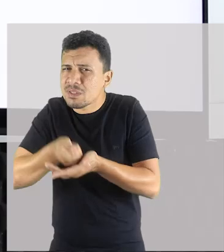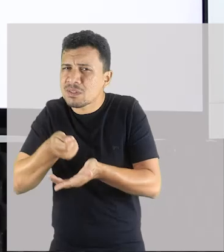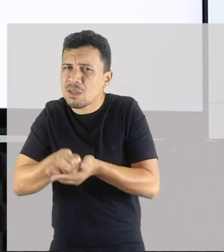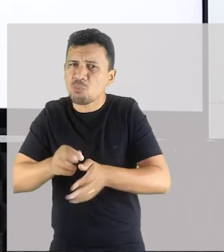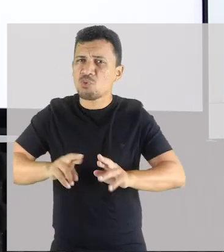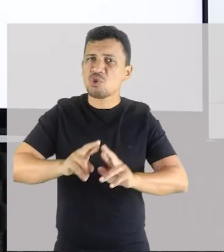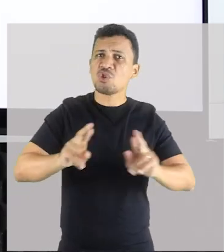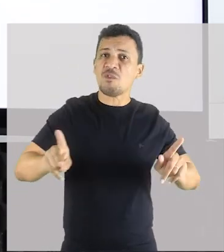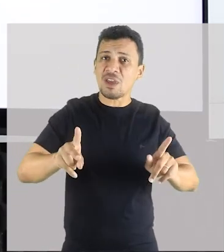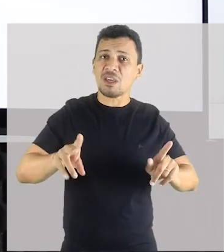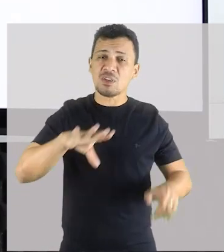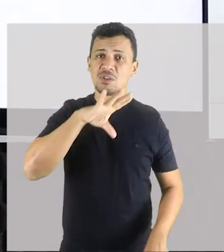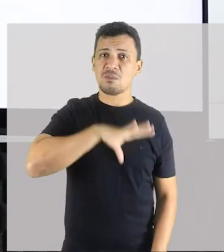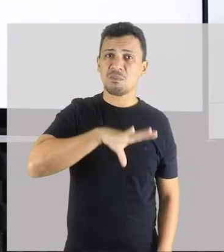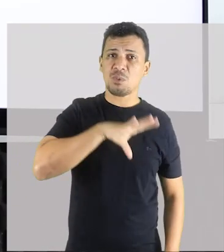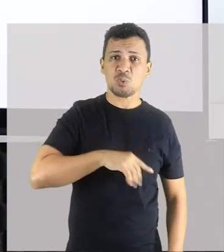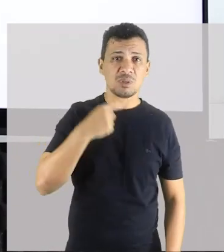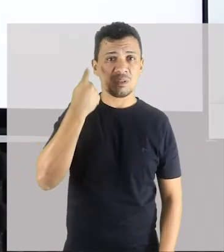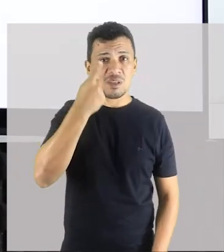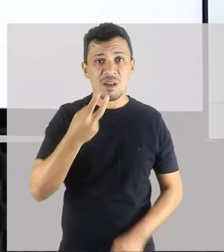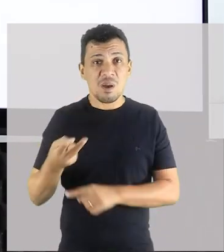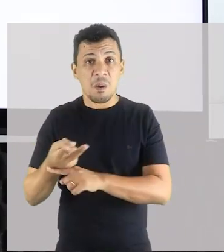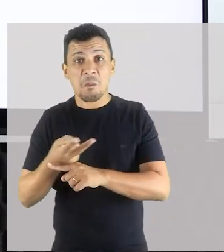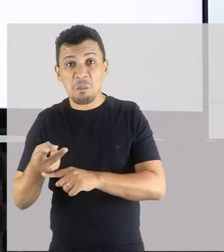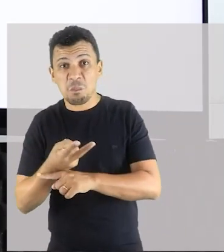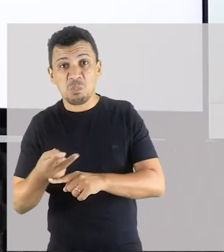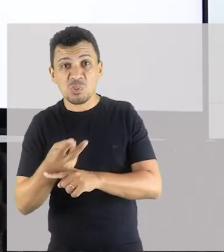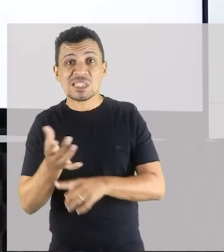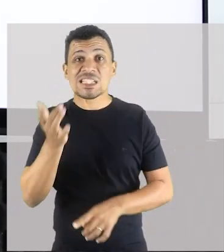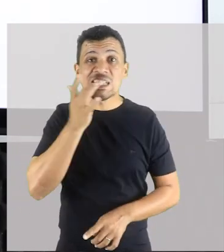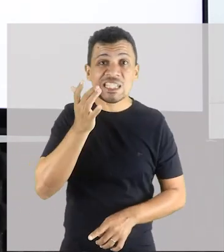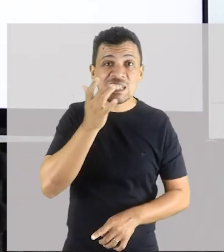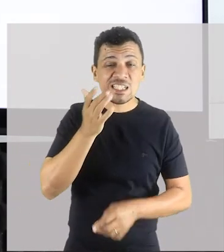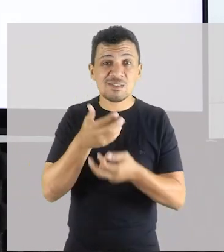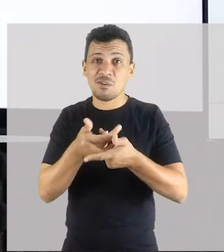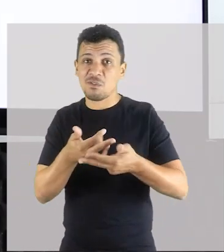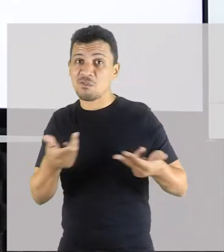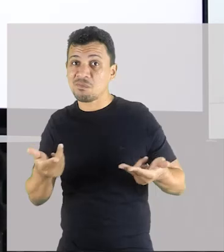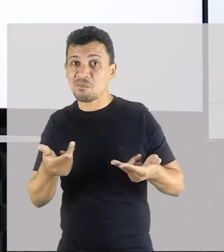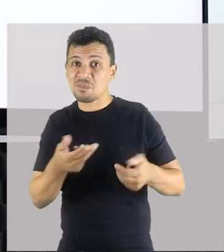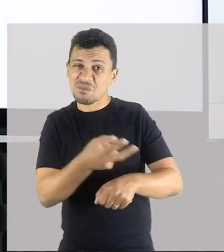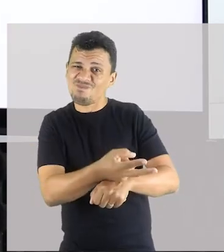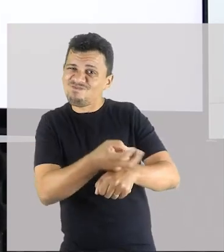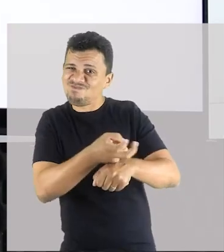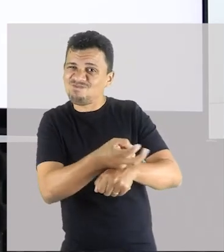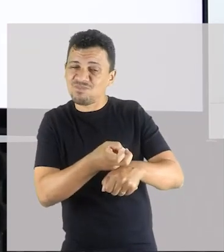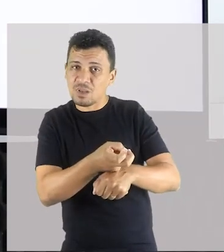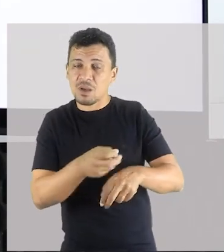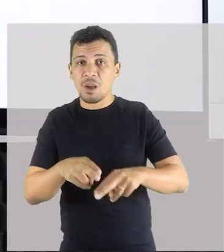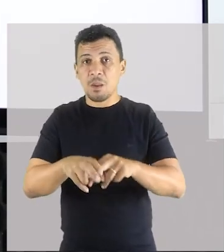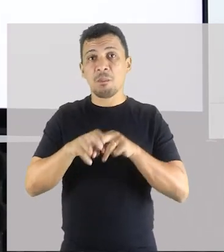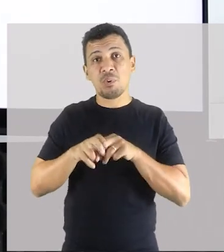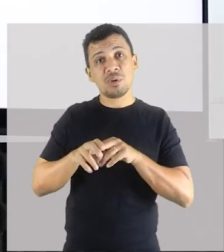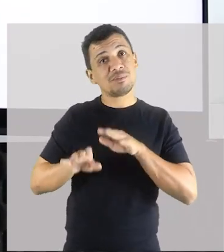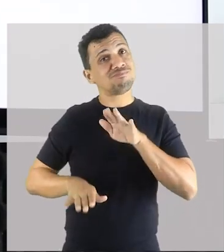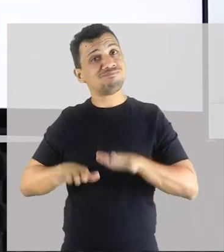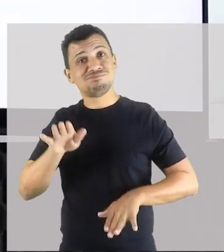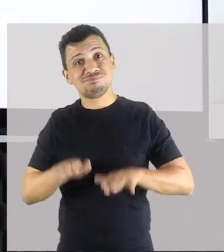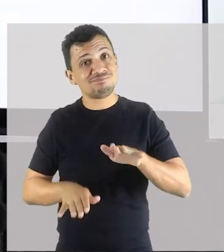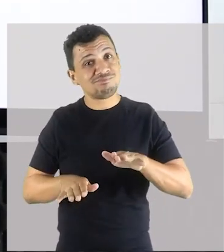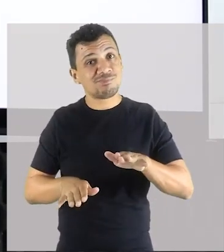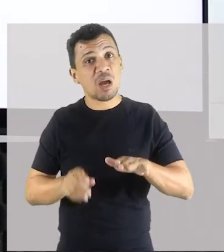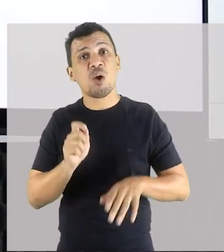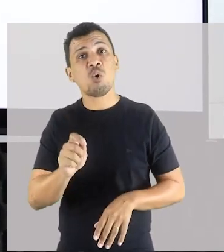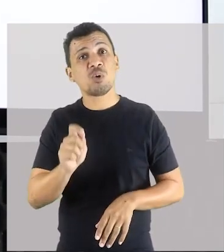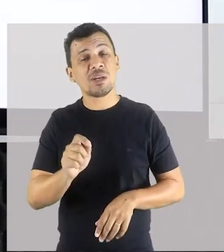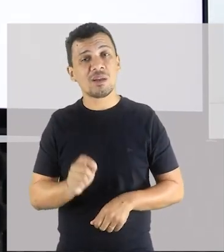espanhóis faziam, a mesma busca pelo ouro, pela exploração colonial. Então por isso que ficou, em muitos momentos, dito que seria